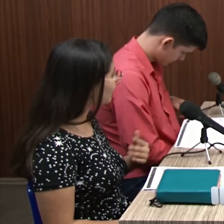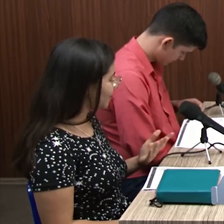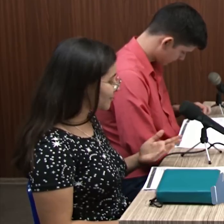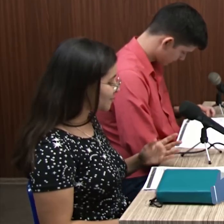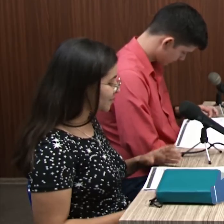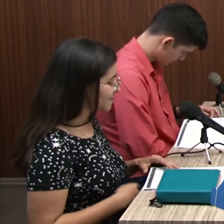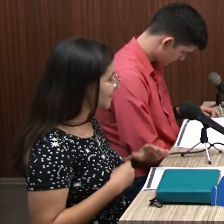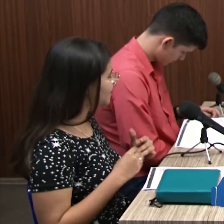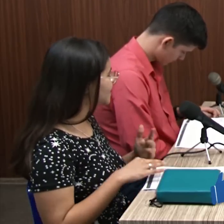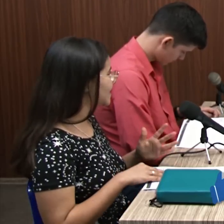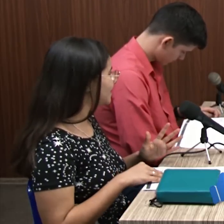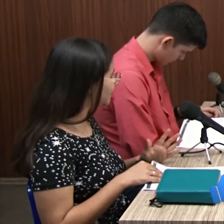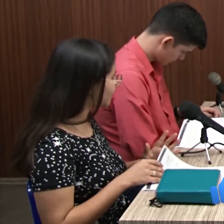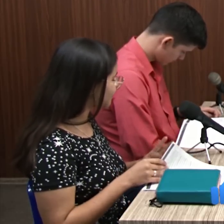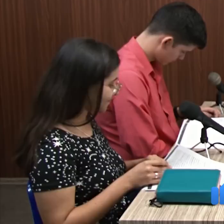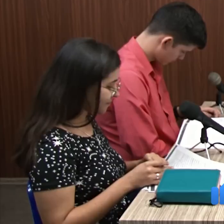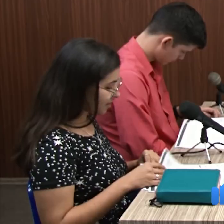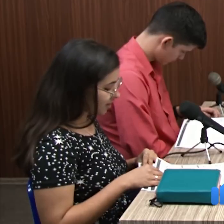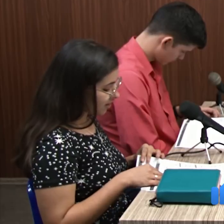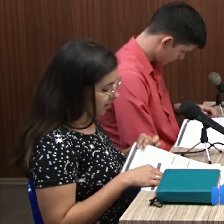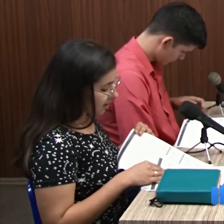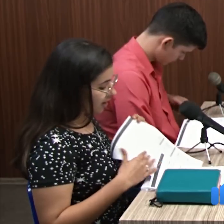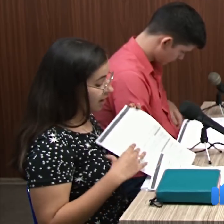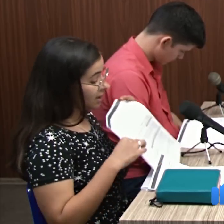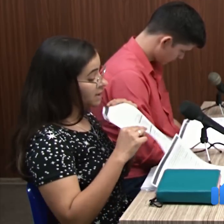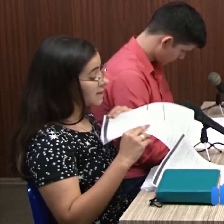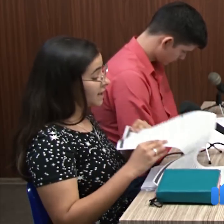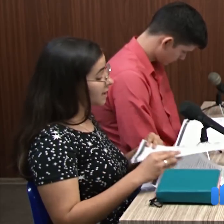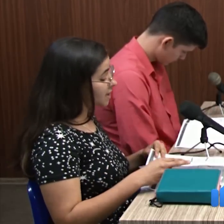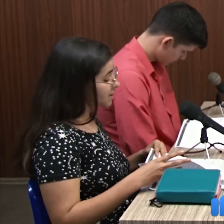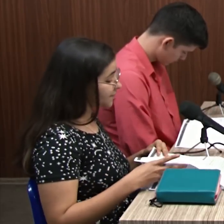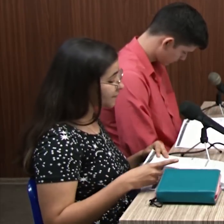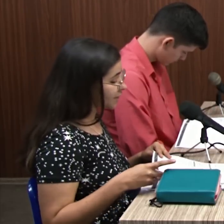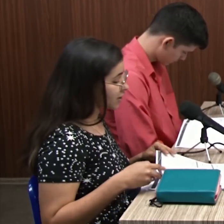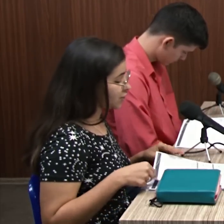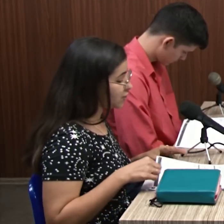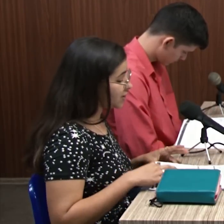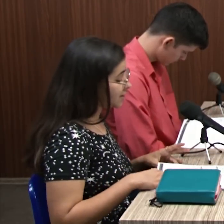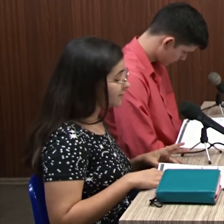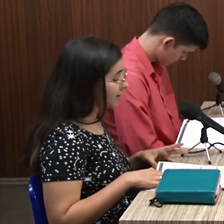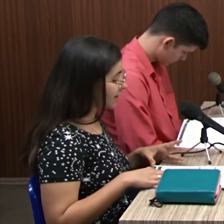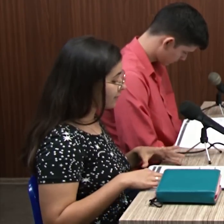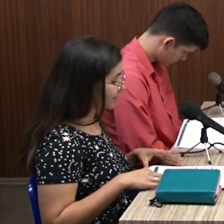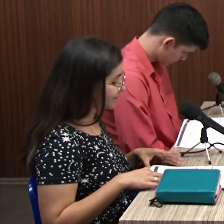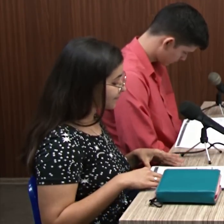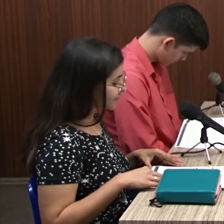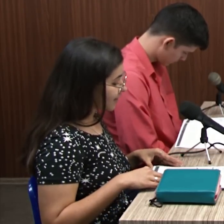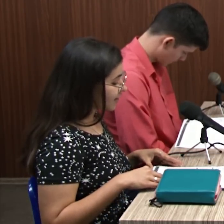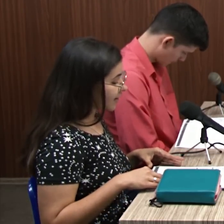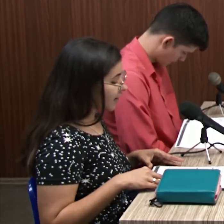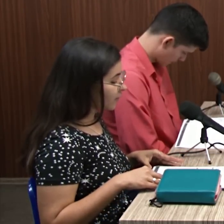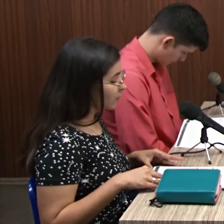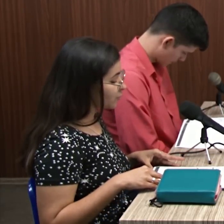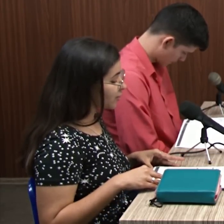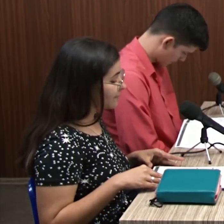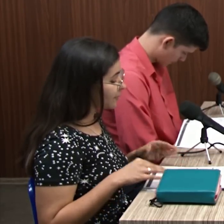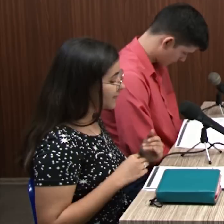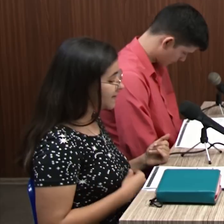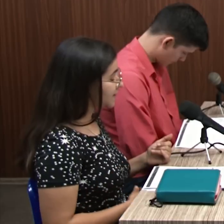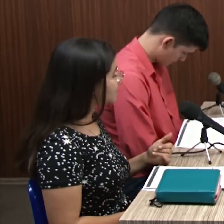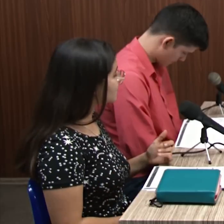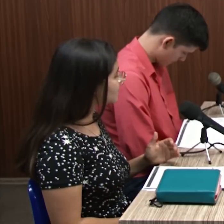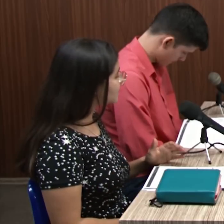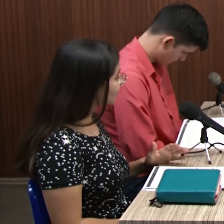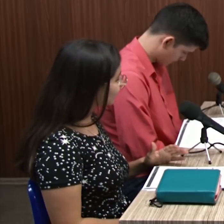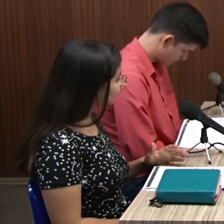o derramamento do Espírito Santo sem medida. E na igreja de Filadélfia, que é o controle da